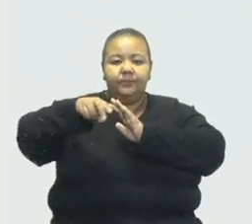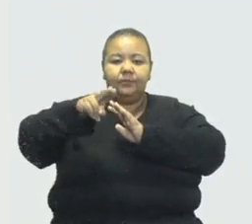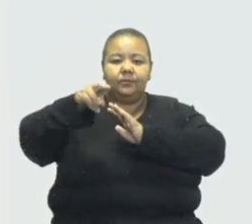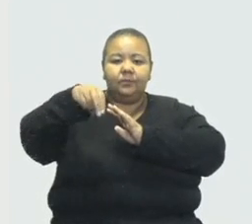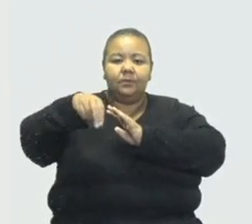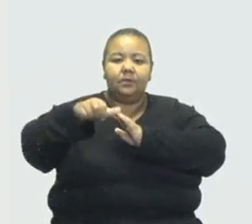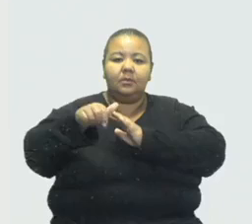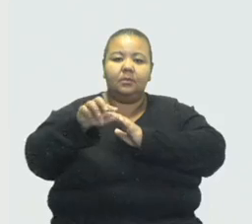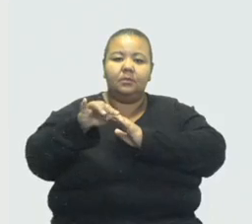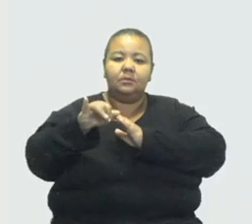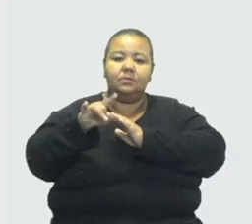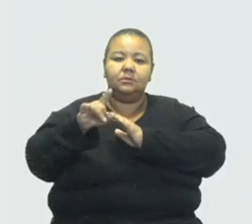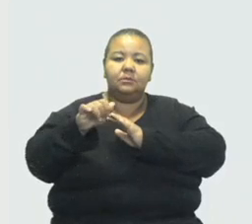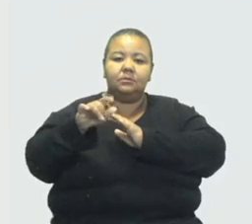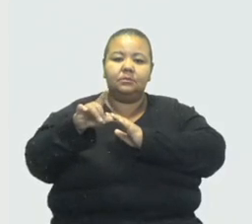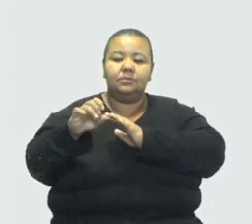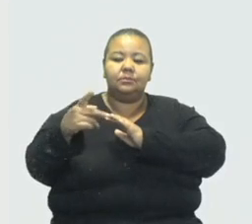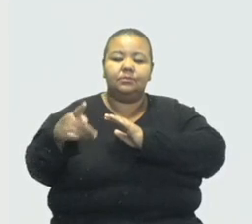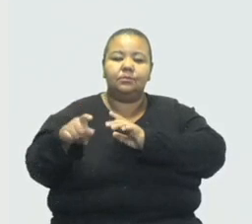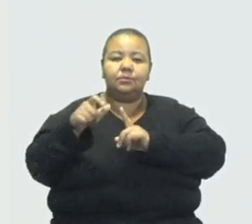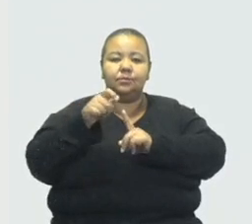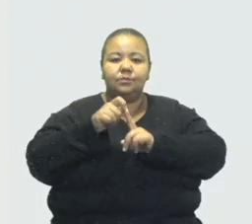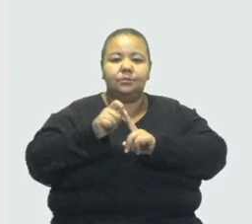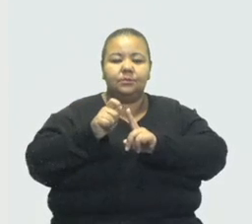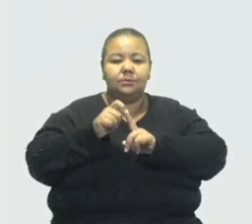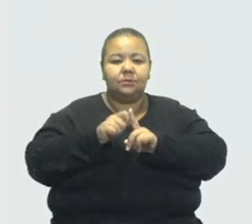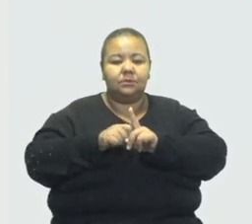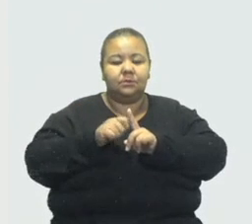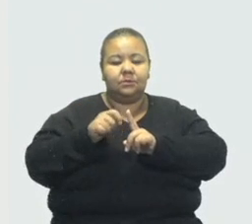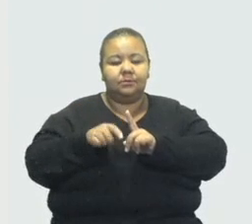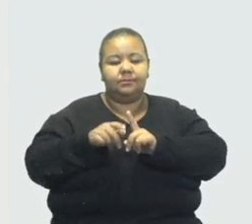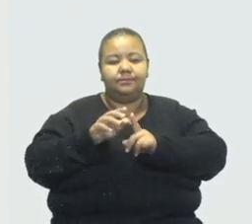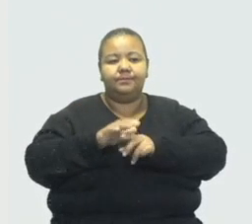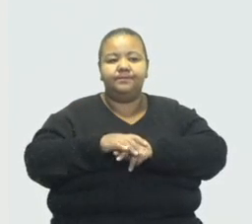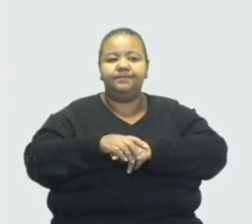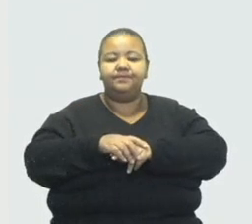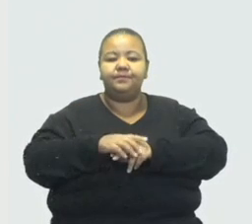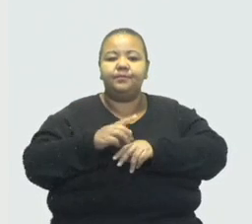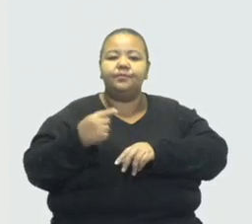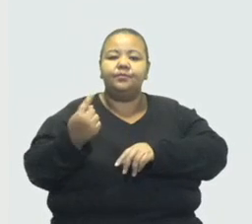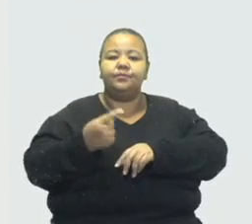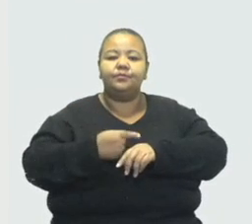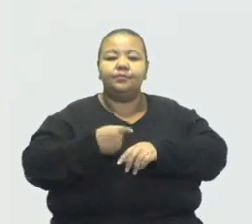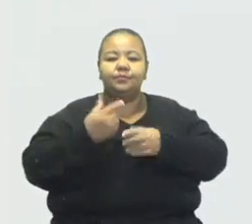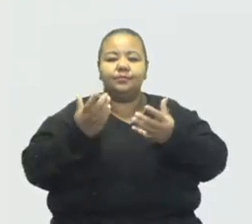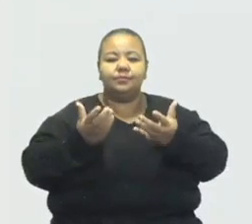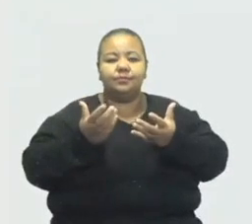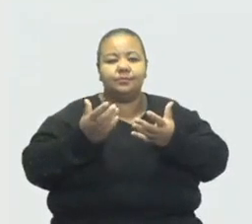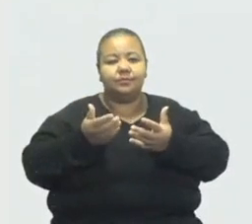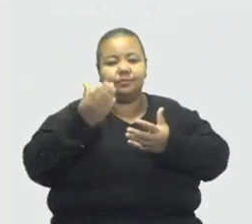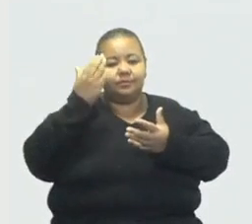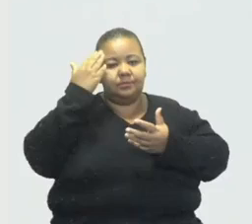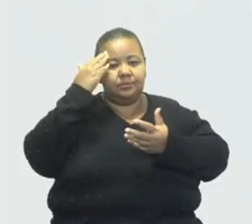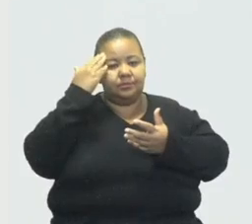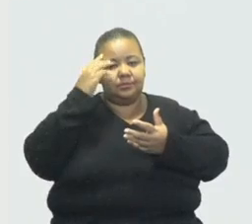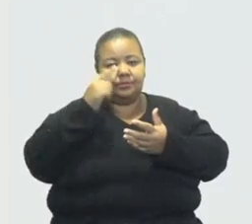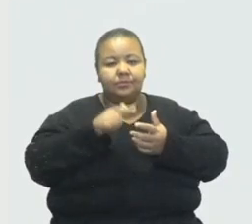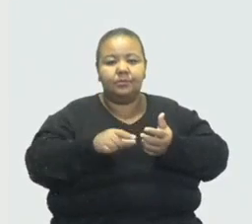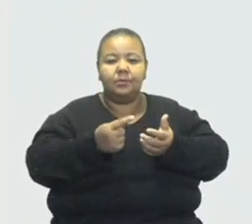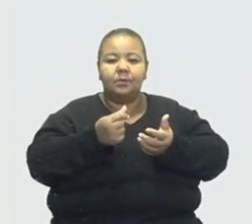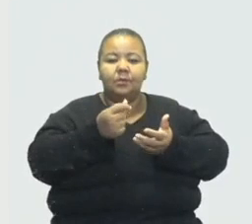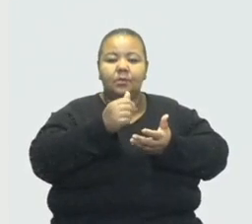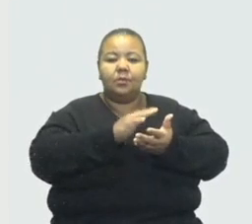produto naquele mês, no mês X, por exemplo. E nós queremos saber agora o custo